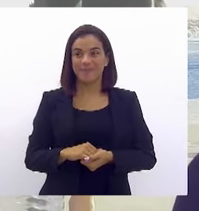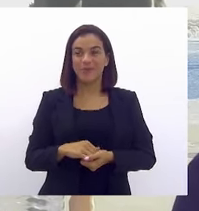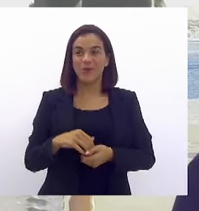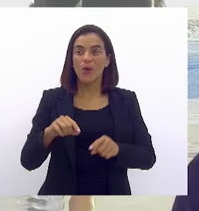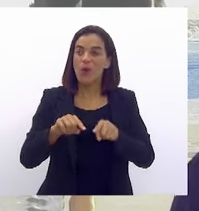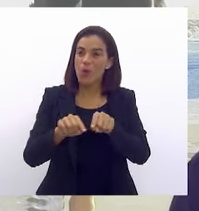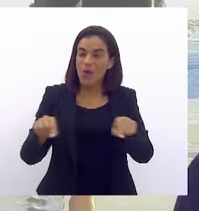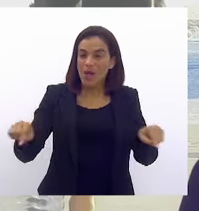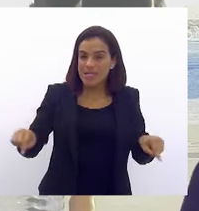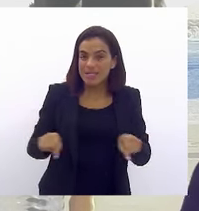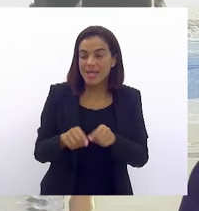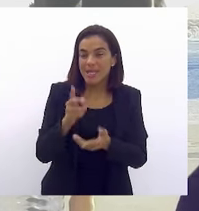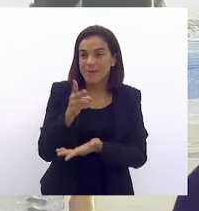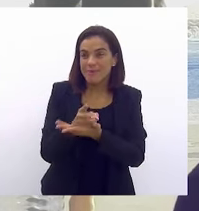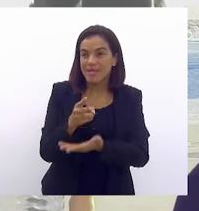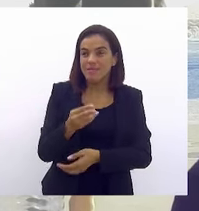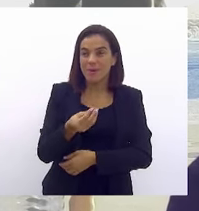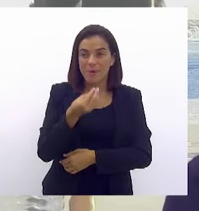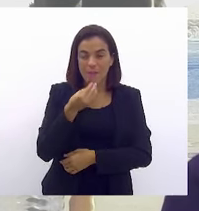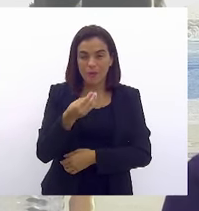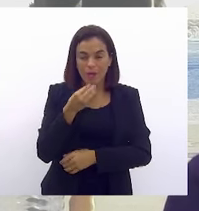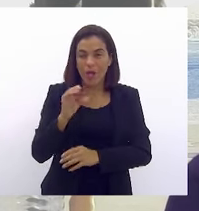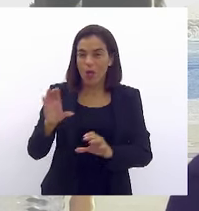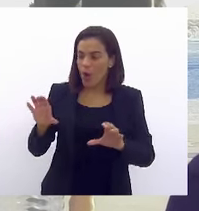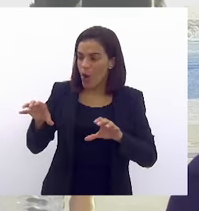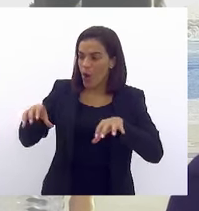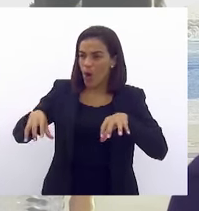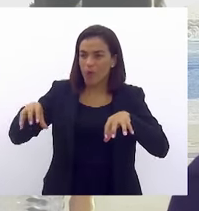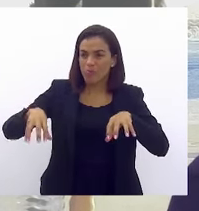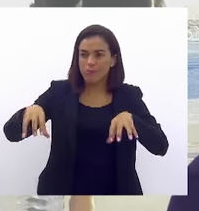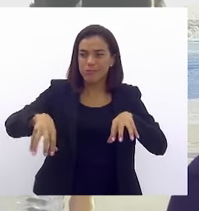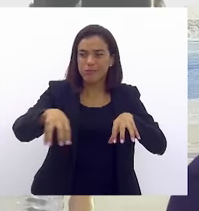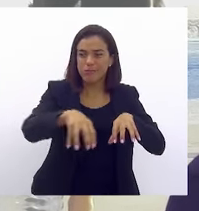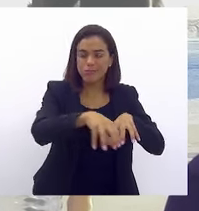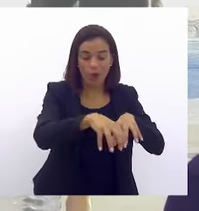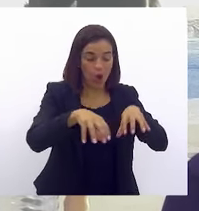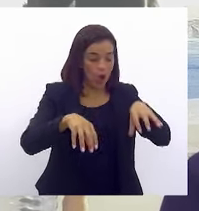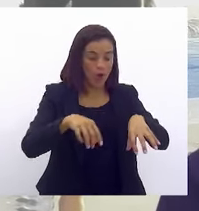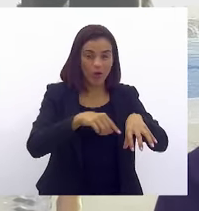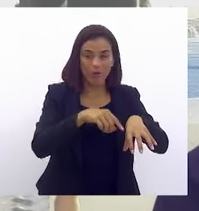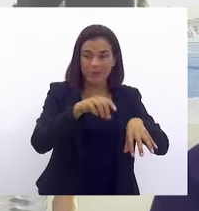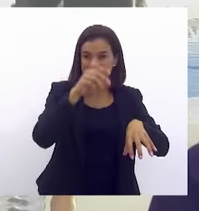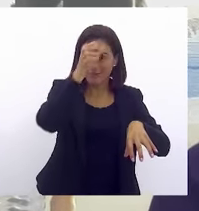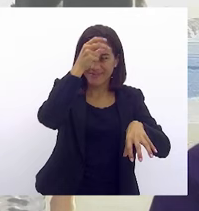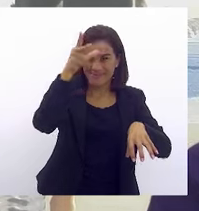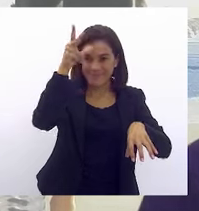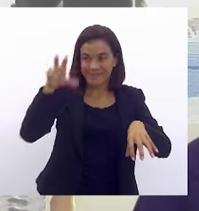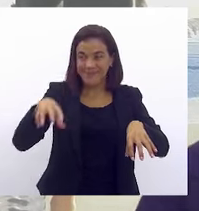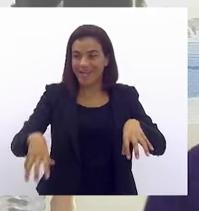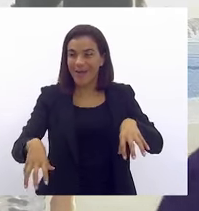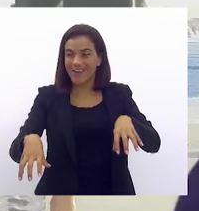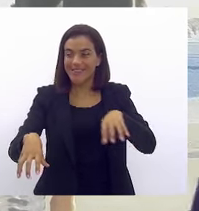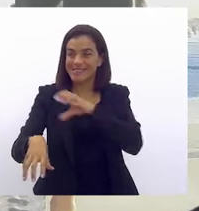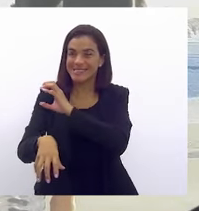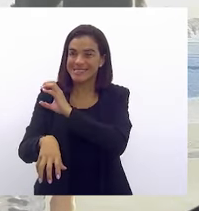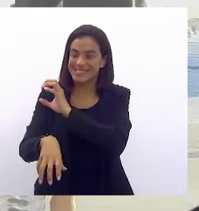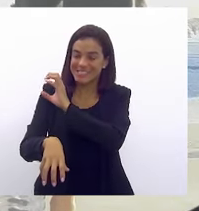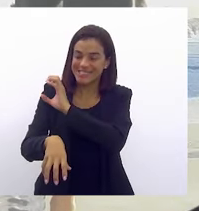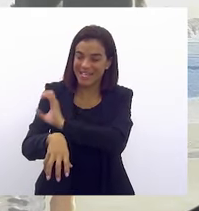mesma oportunidade, juntar órgãos, né, municipais, estaduais, para buscar os mesmos